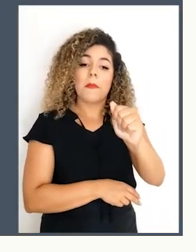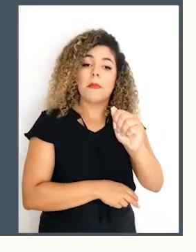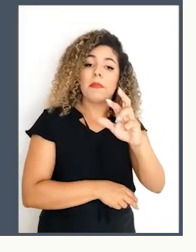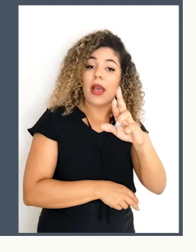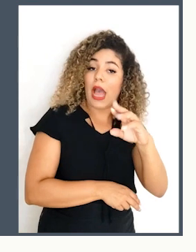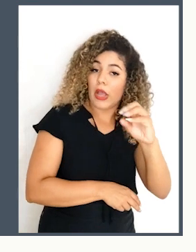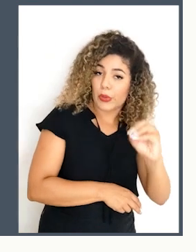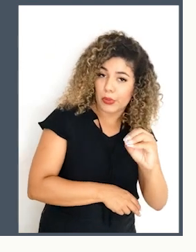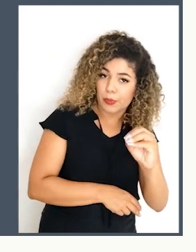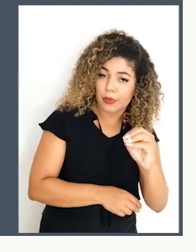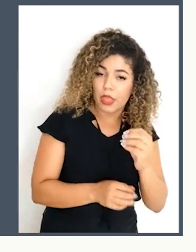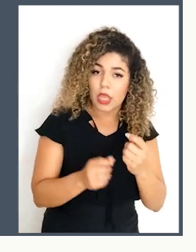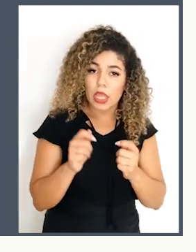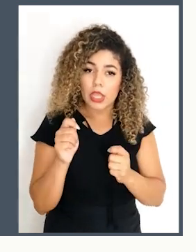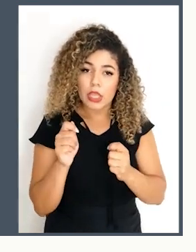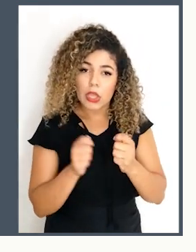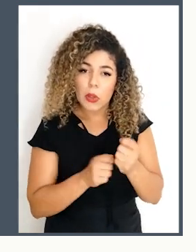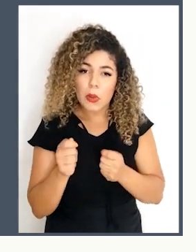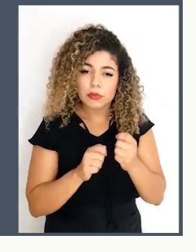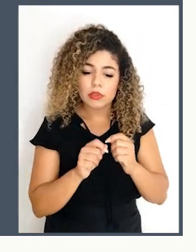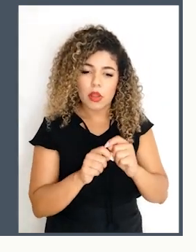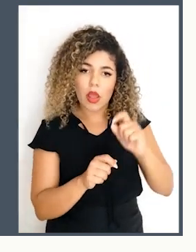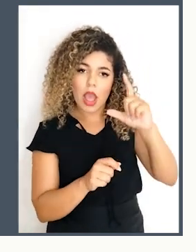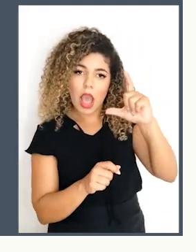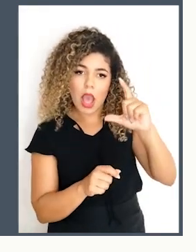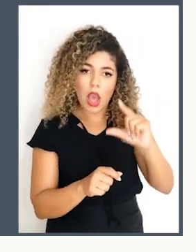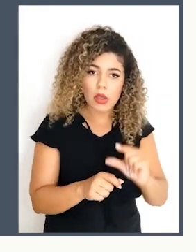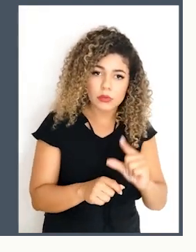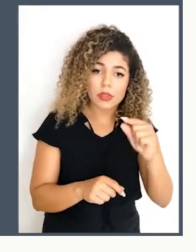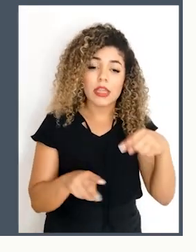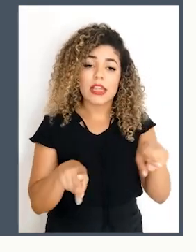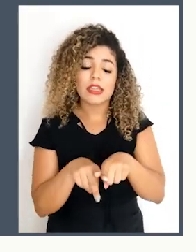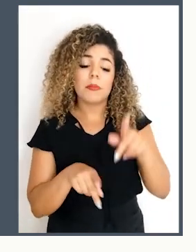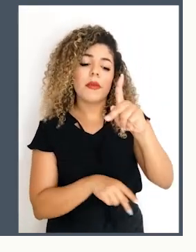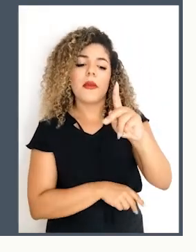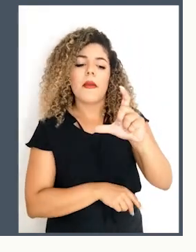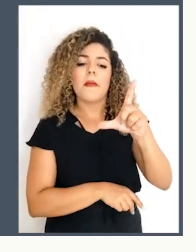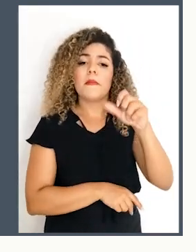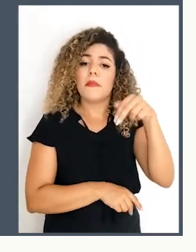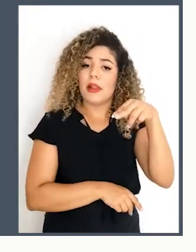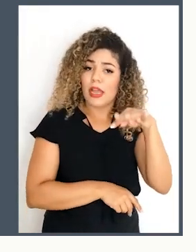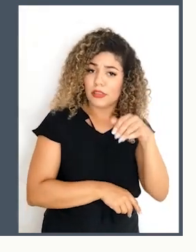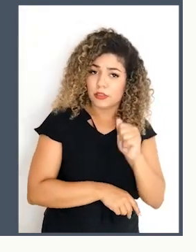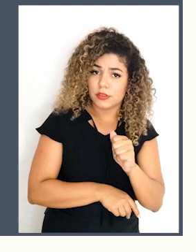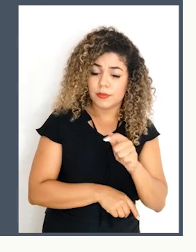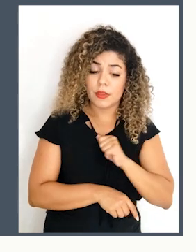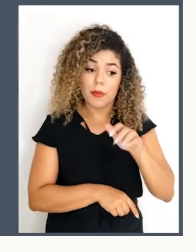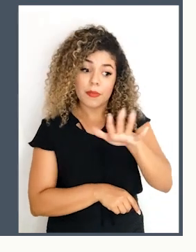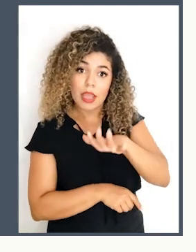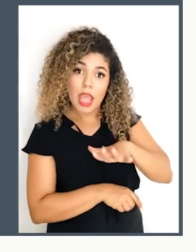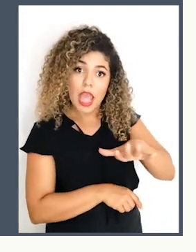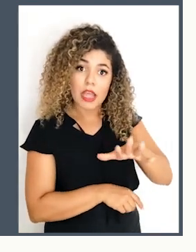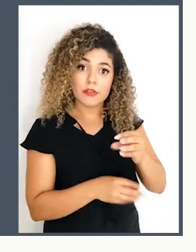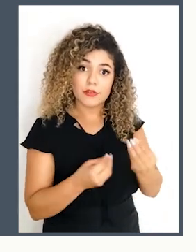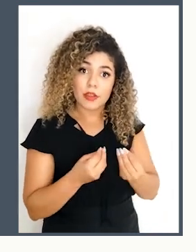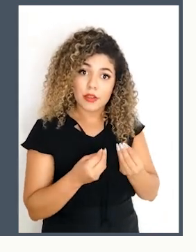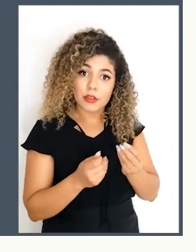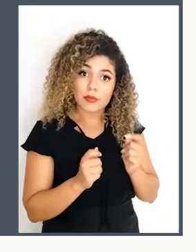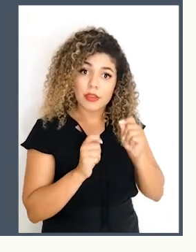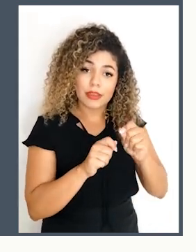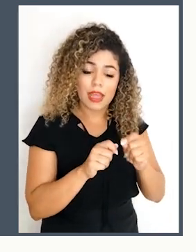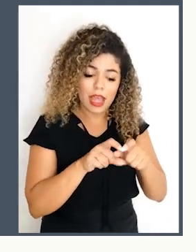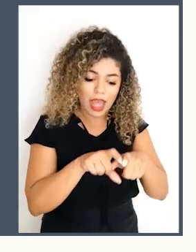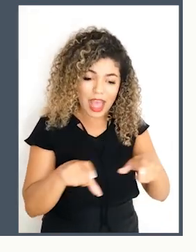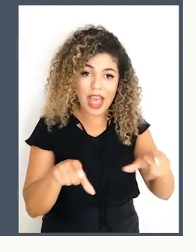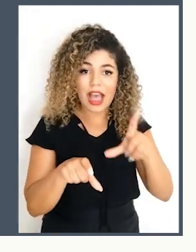a platina, que é uma região onde vai ser depositada a lâmina, o braço, que é onde está